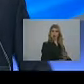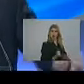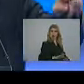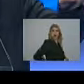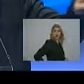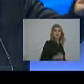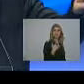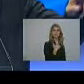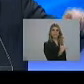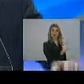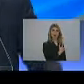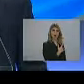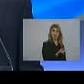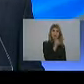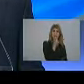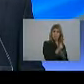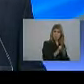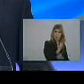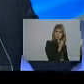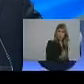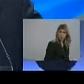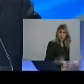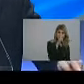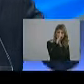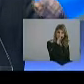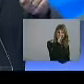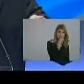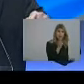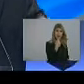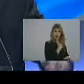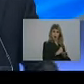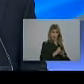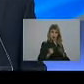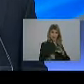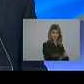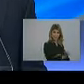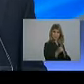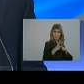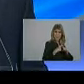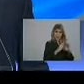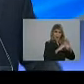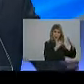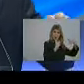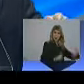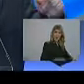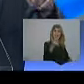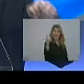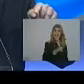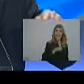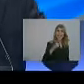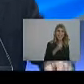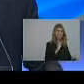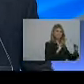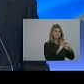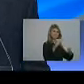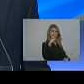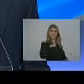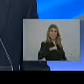que faz faltar o remédio no hospital, que impede de contratar médicos concursados, de pagar de forma mais digna